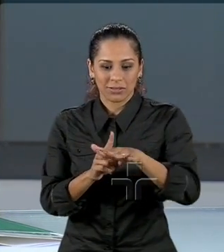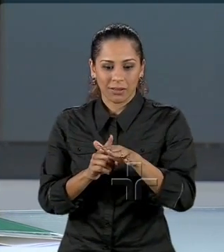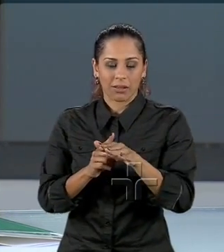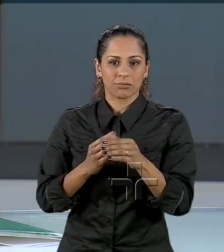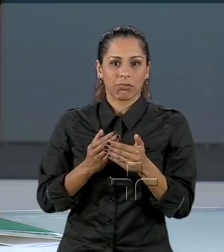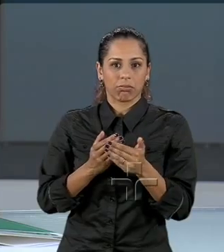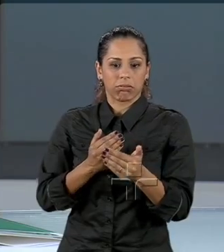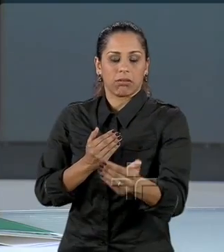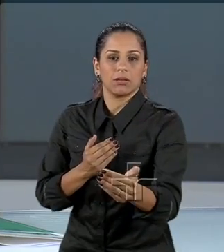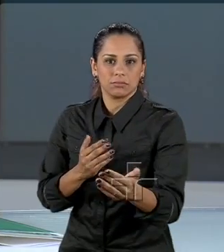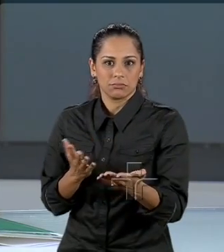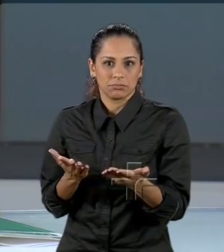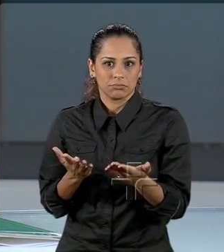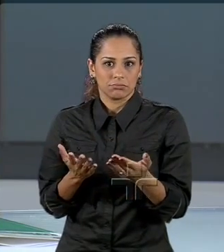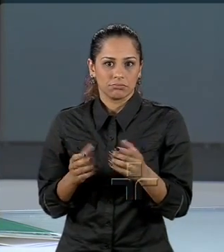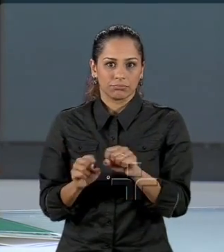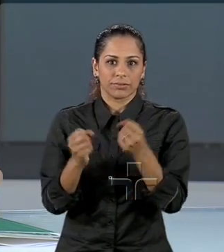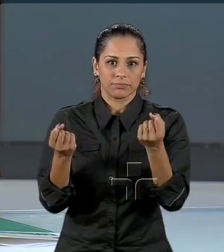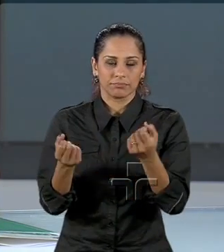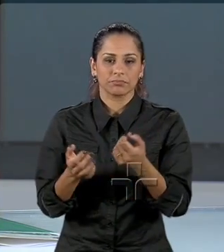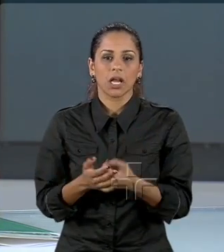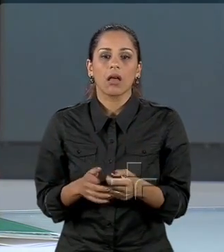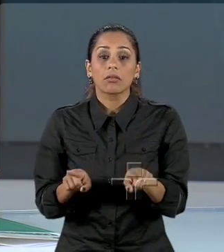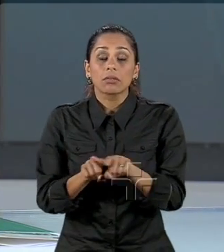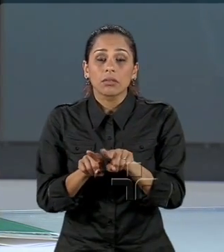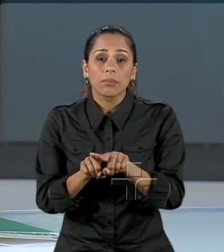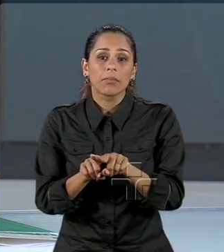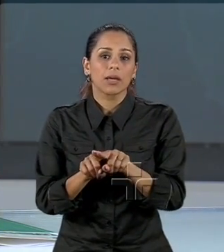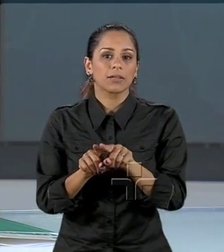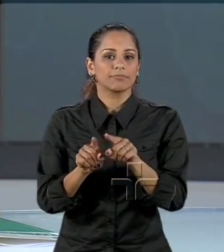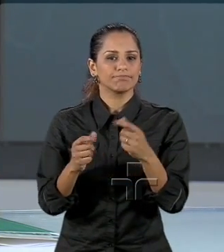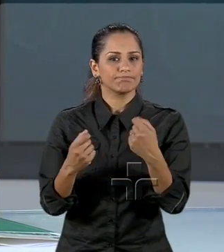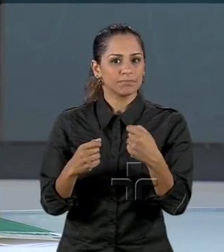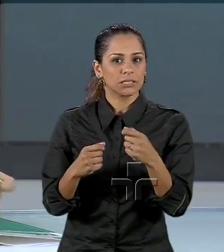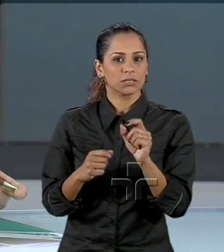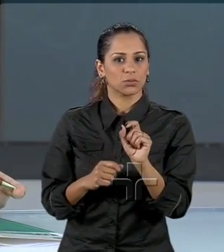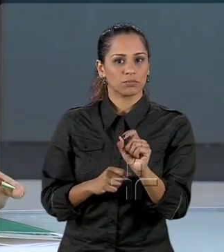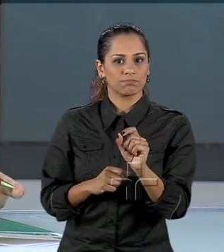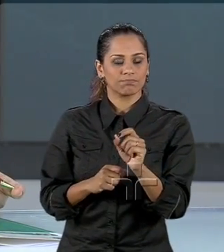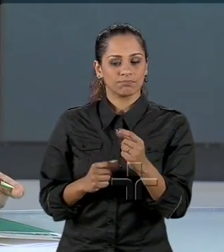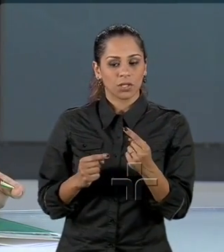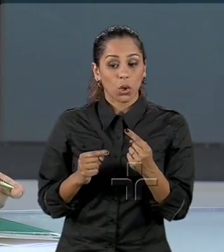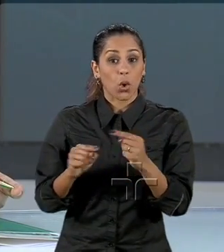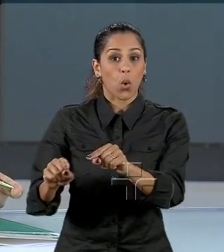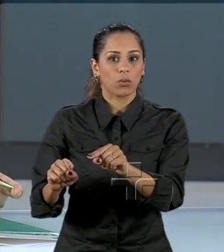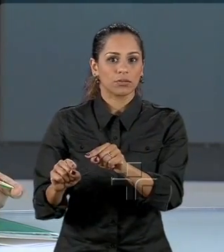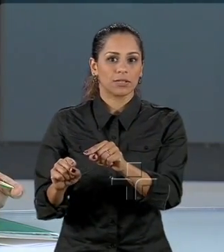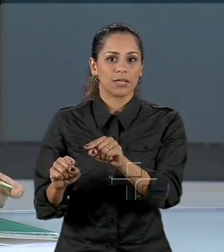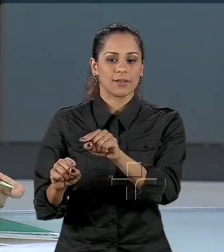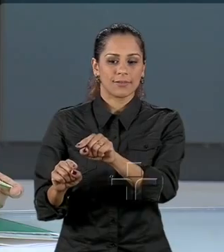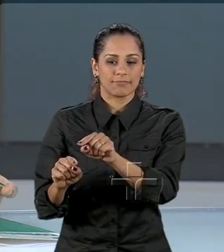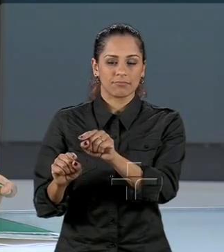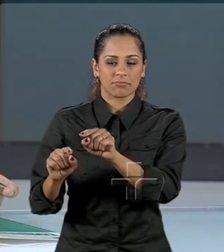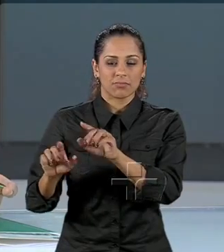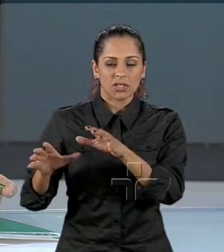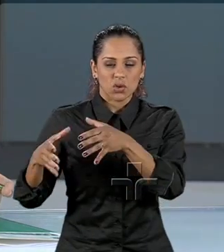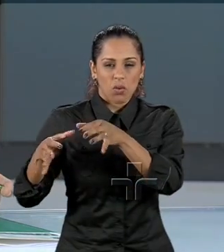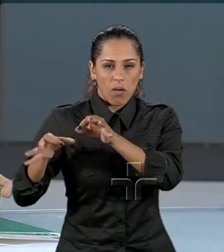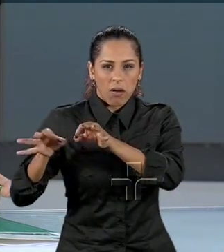Outro ajuste fiscal heterodoxo seria combater digamos assim, o corporativismo, né, que